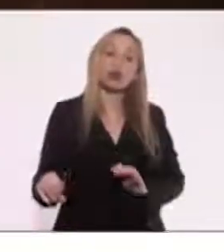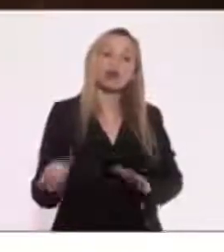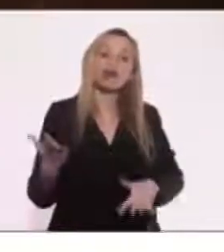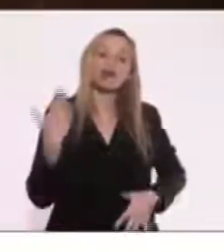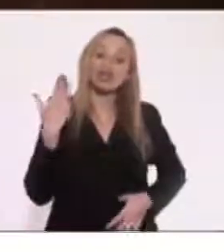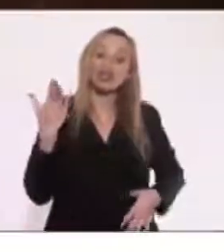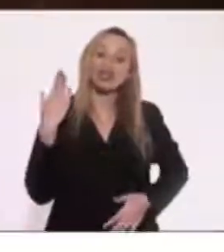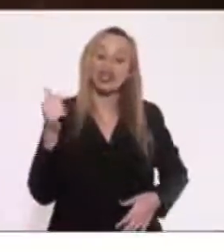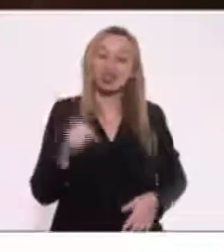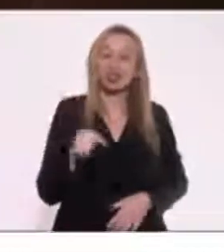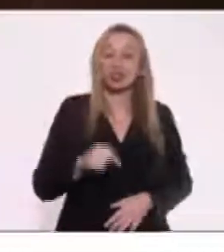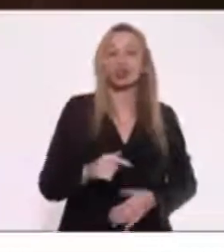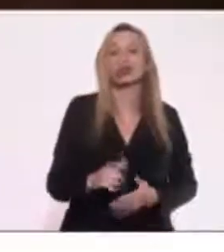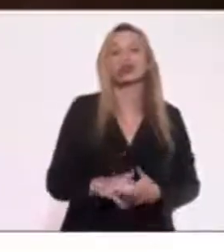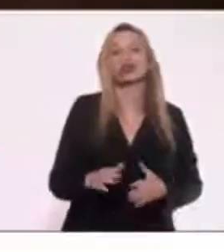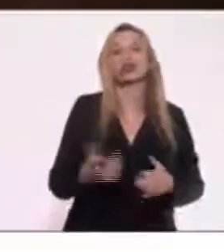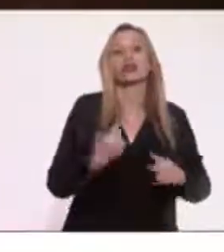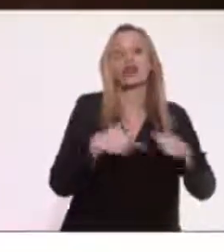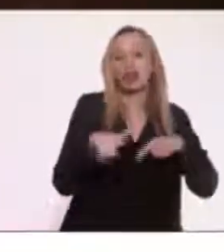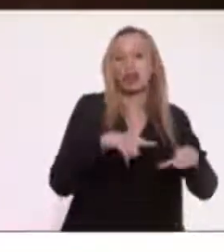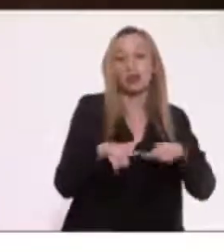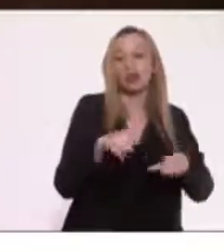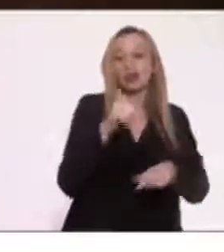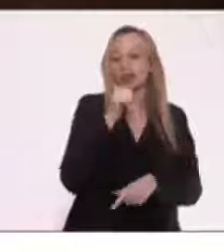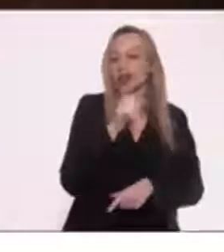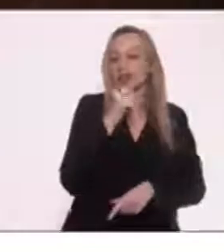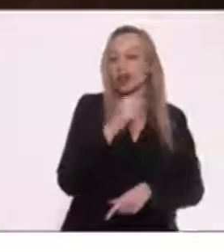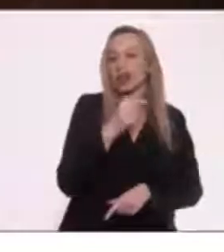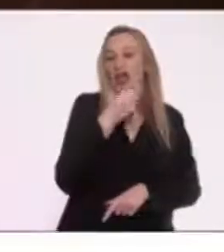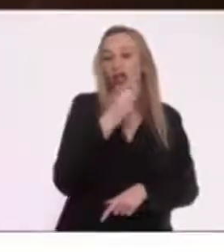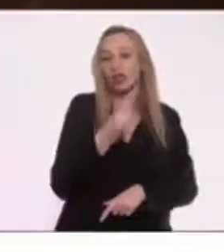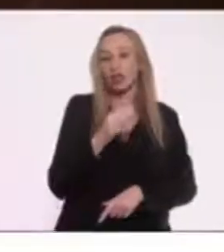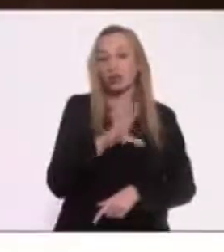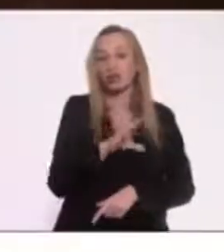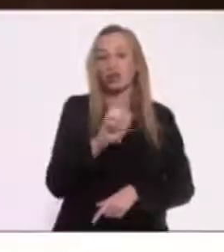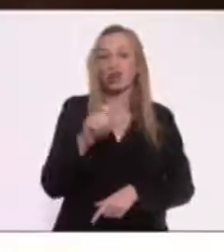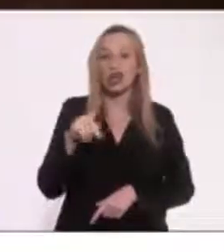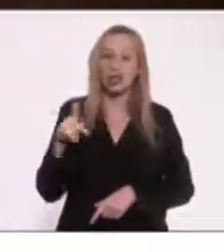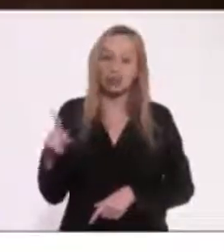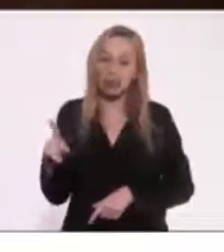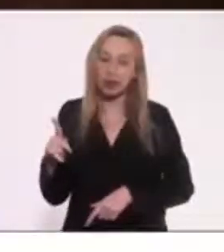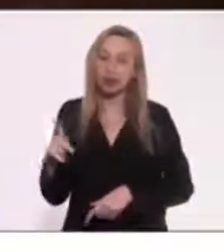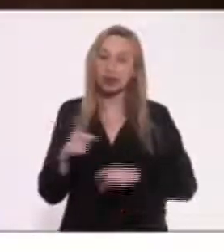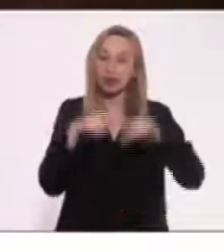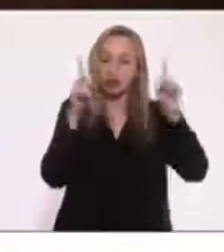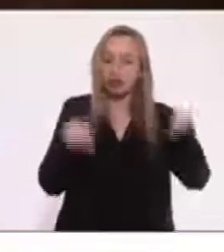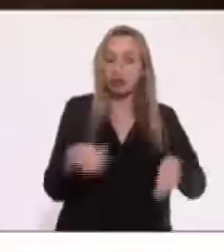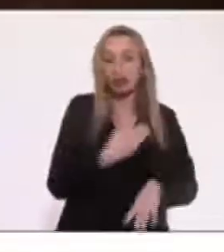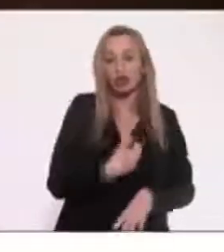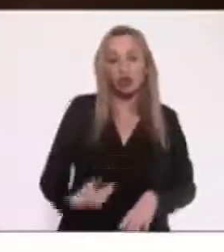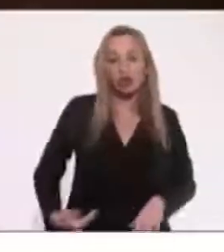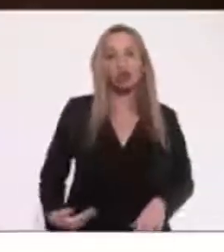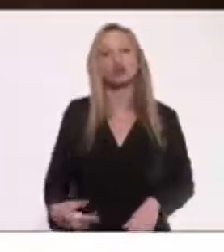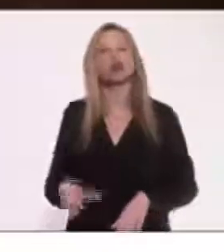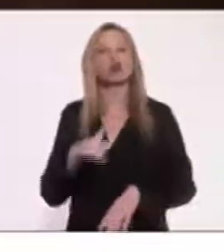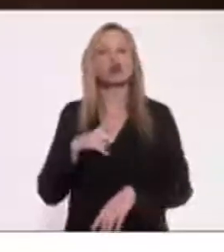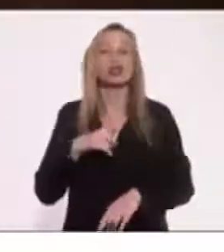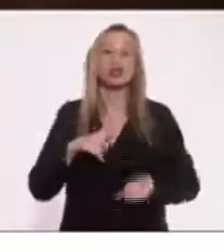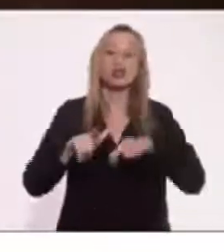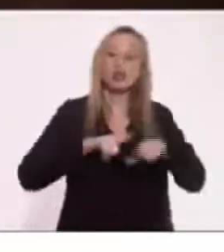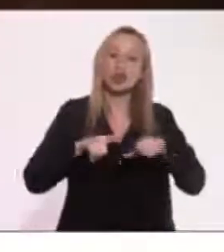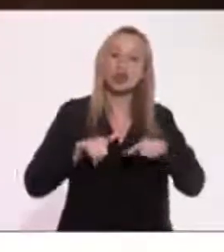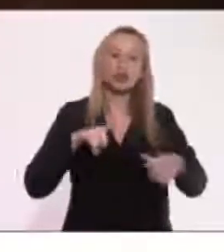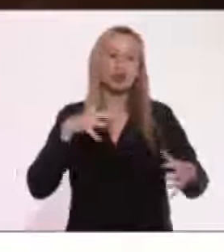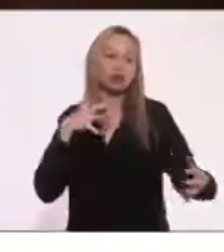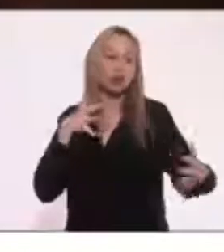papel desses bravos homens e mulheres do CEAP, servidores públicos, que têm a missão de